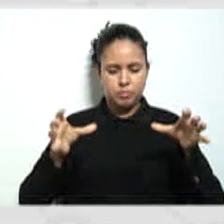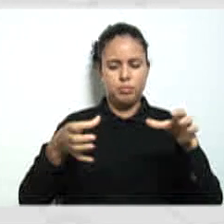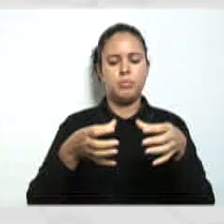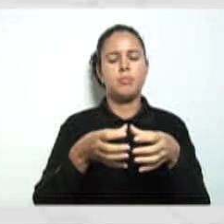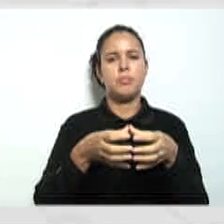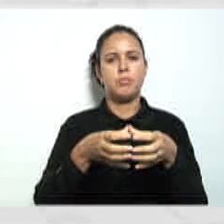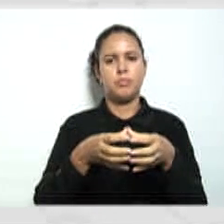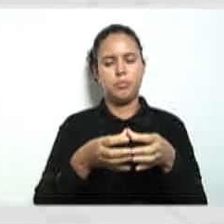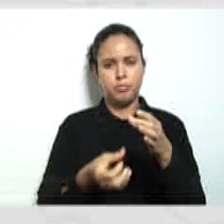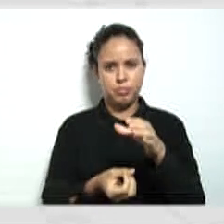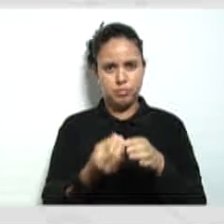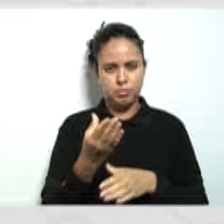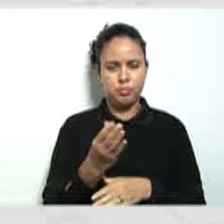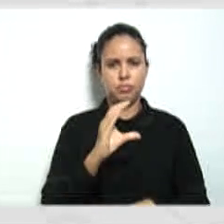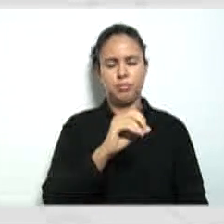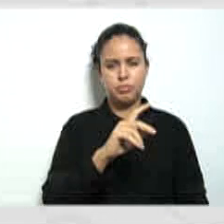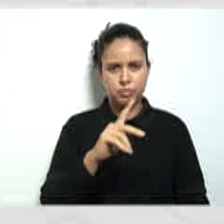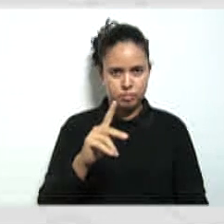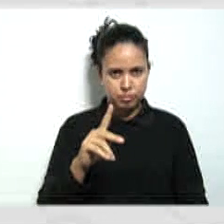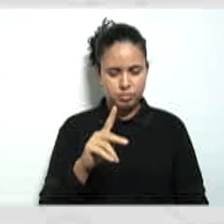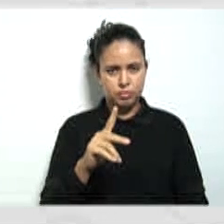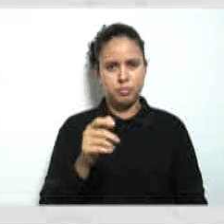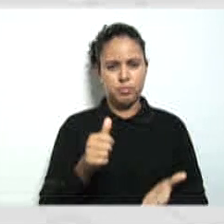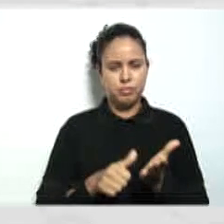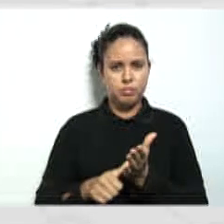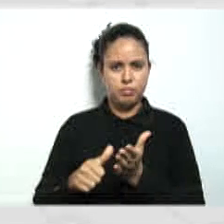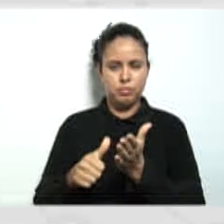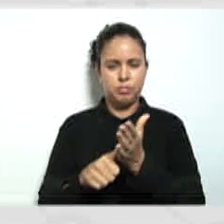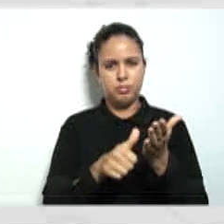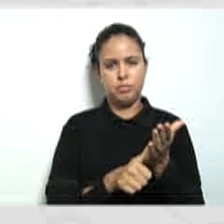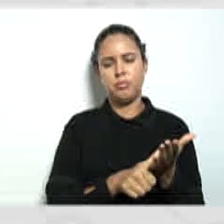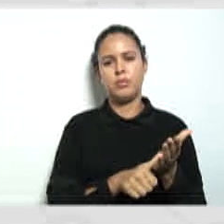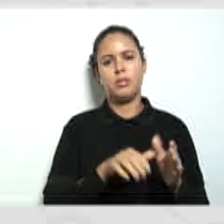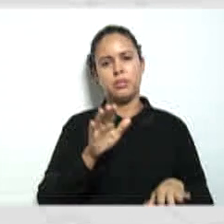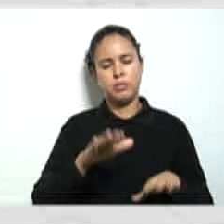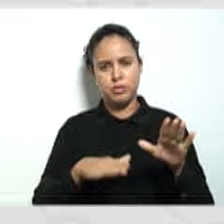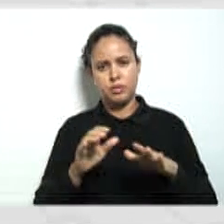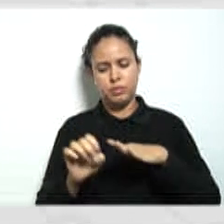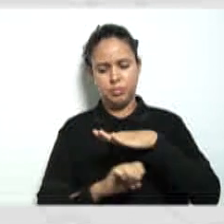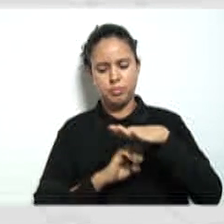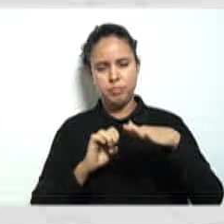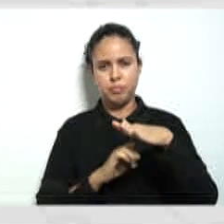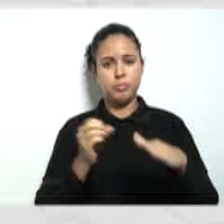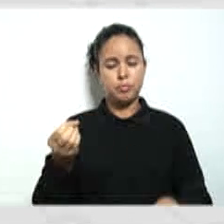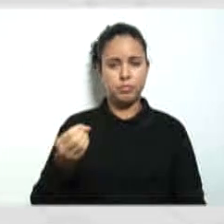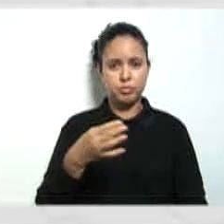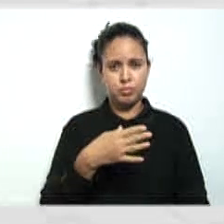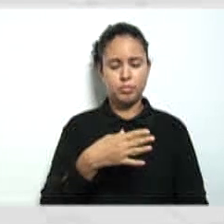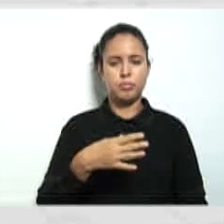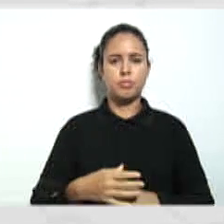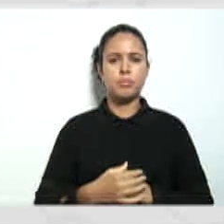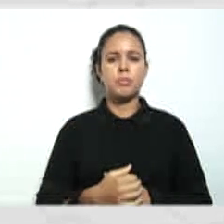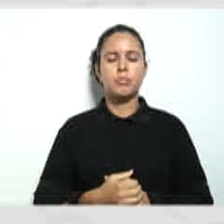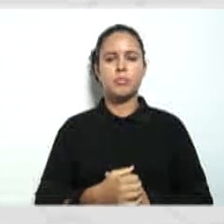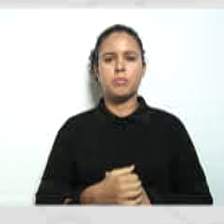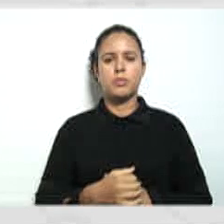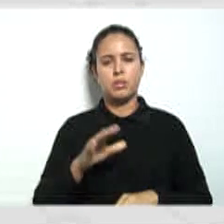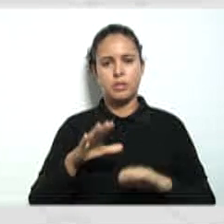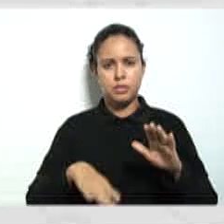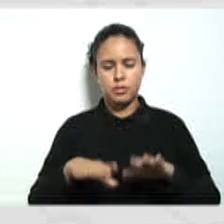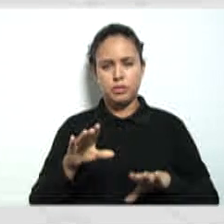forma, viva até aquela mesma empresa, só que com um novo nome, uma nova administração. Ou ainda, quando os empregados se